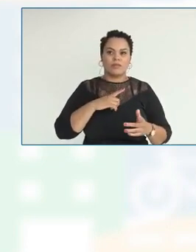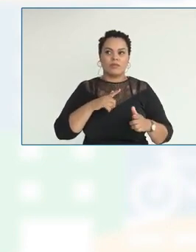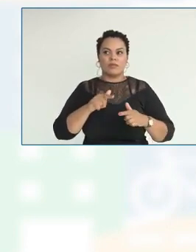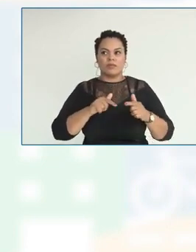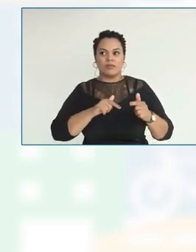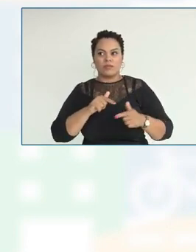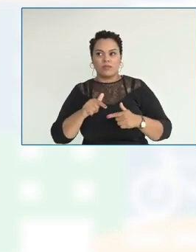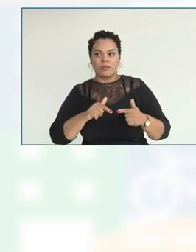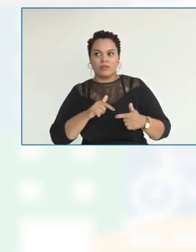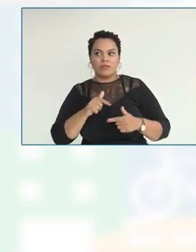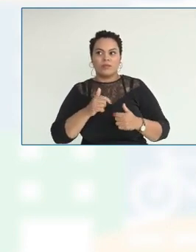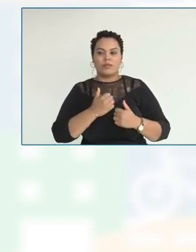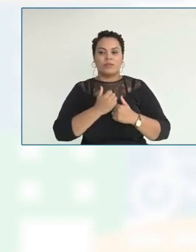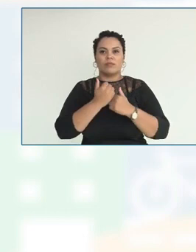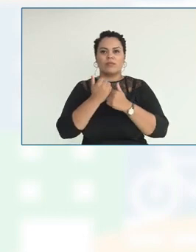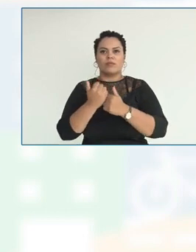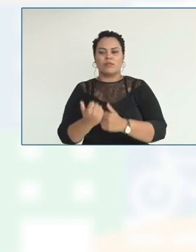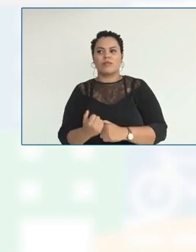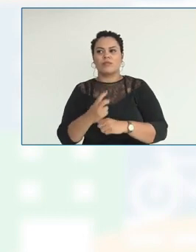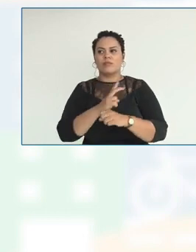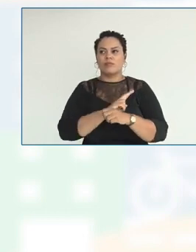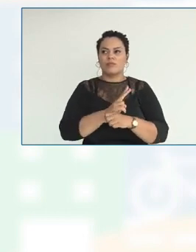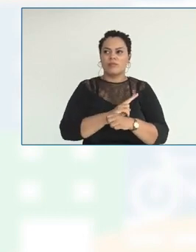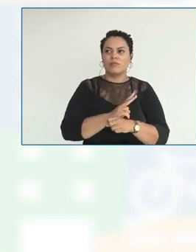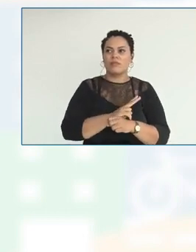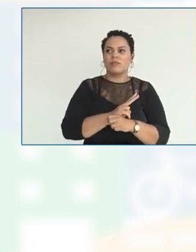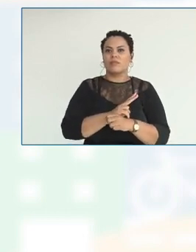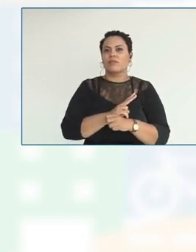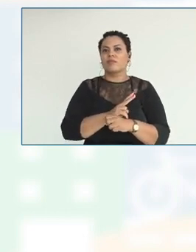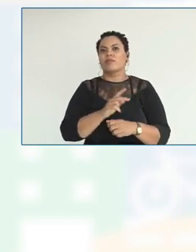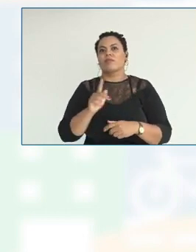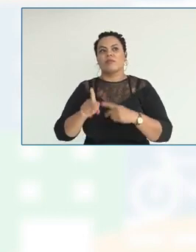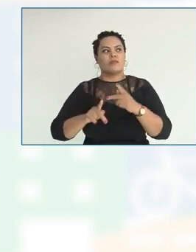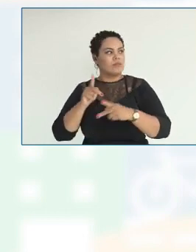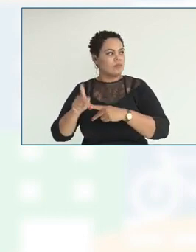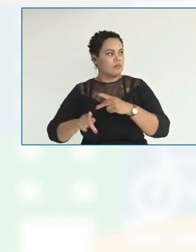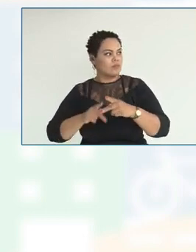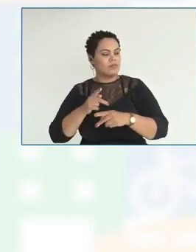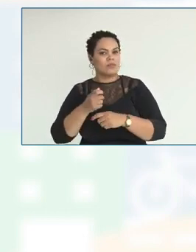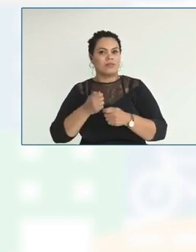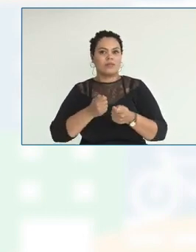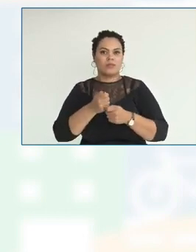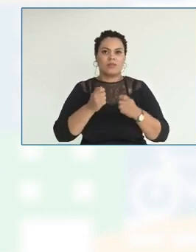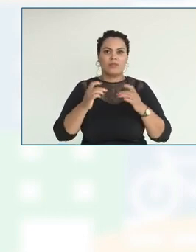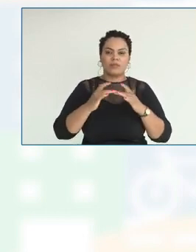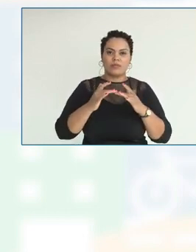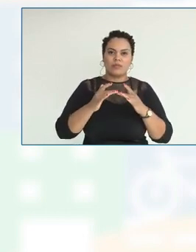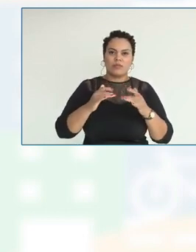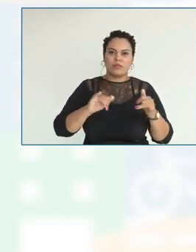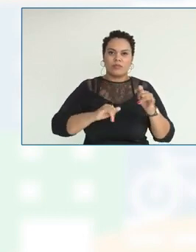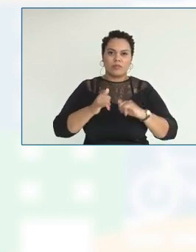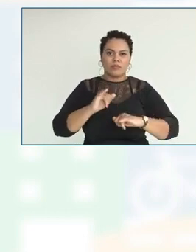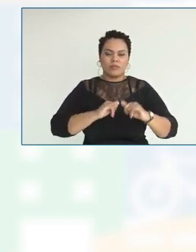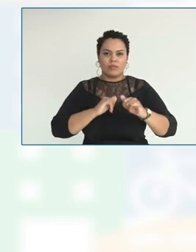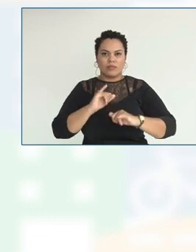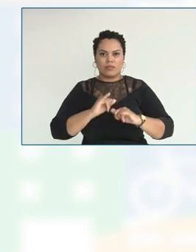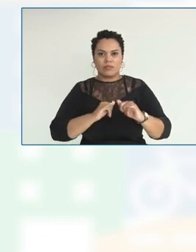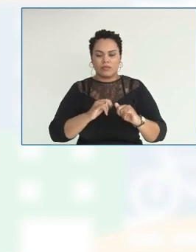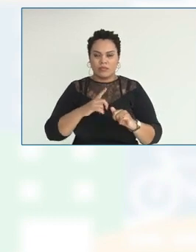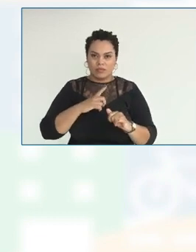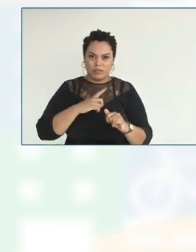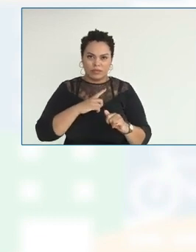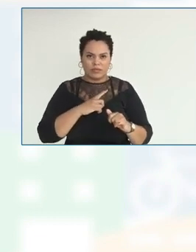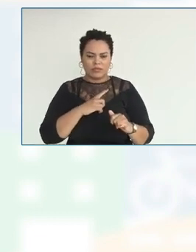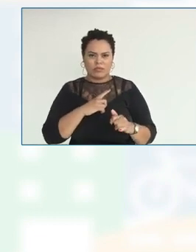assistência, vigilância, segmento e controle de populações expostas a substâncias químicas, fornecer atendimento especializado aos profissionais de saúde para